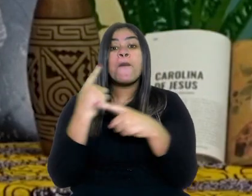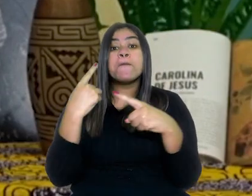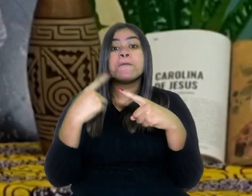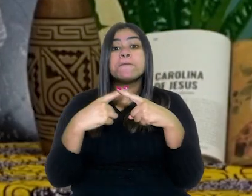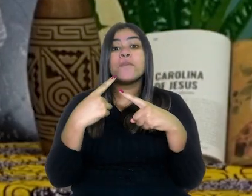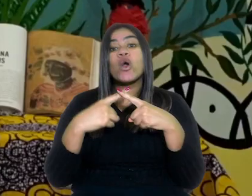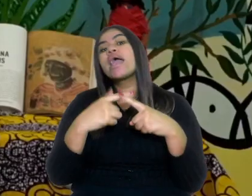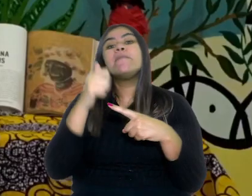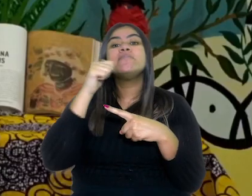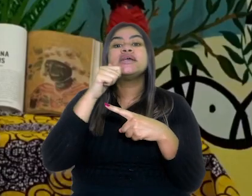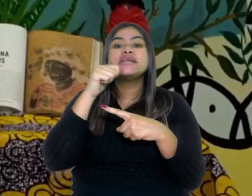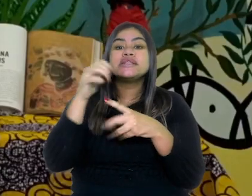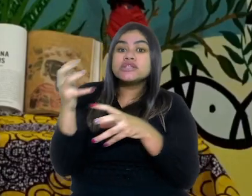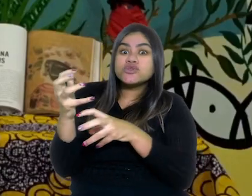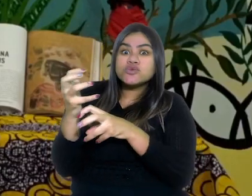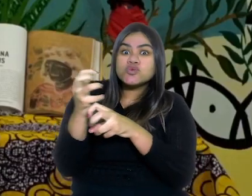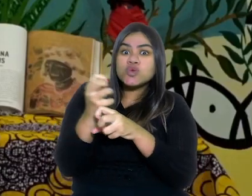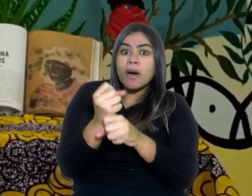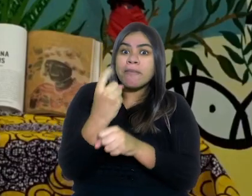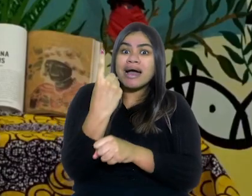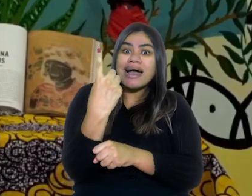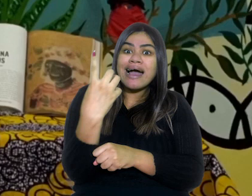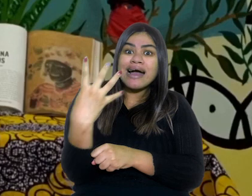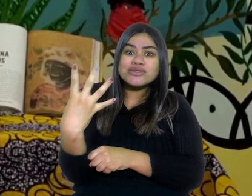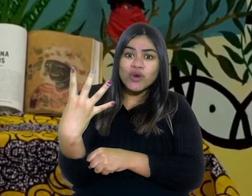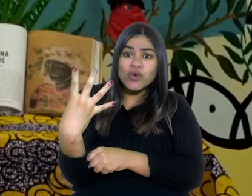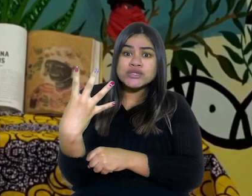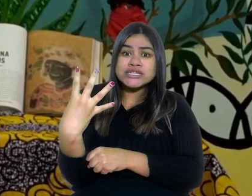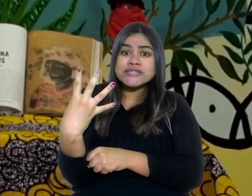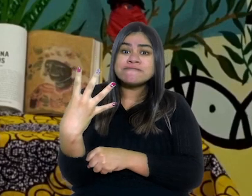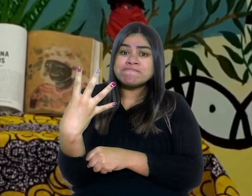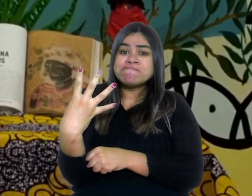quê? Porque eram 14 meninas